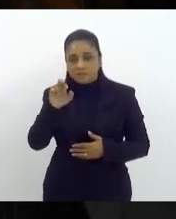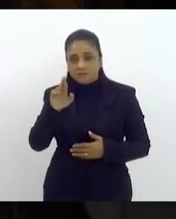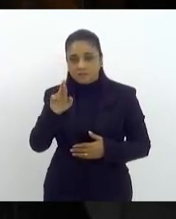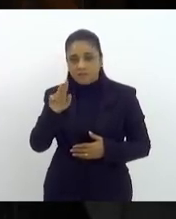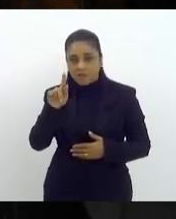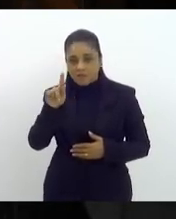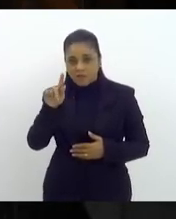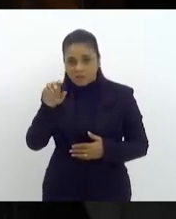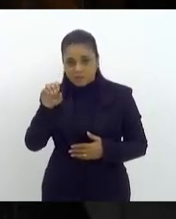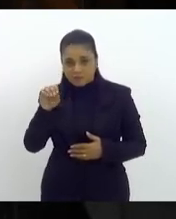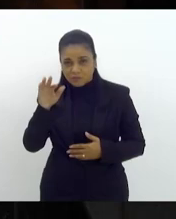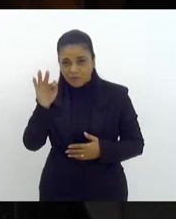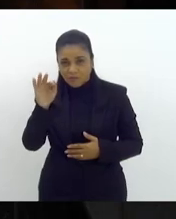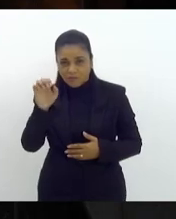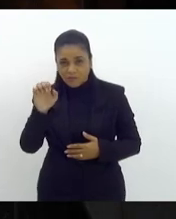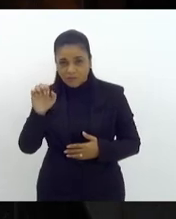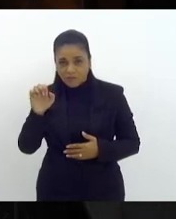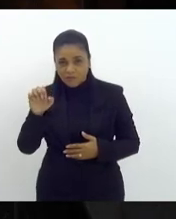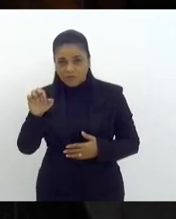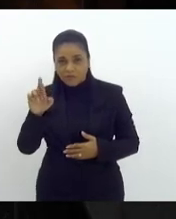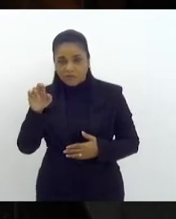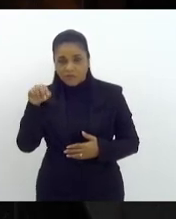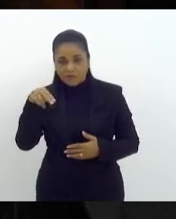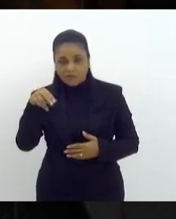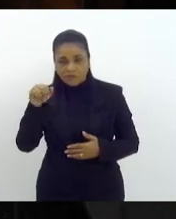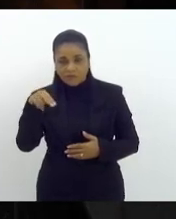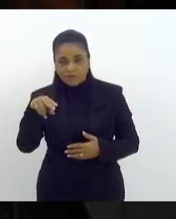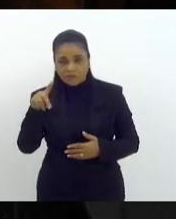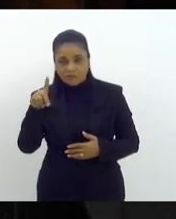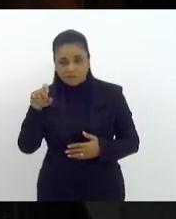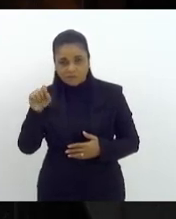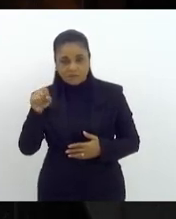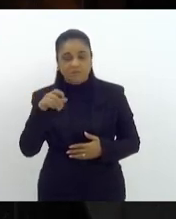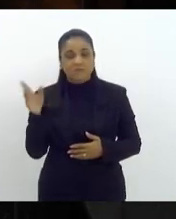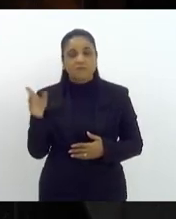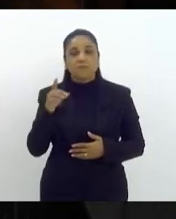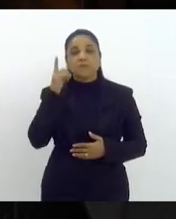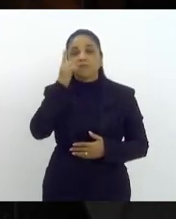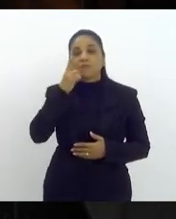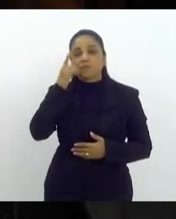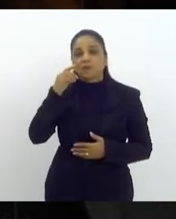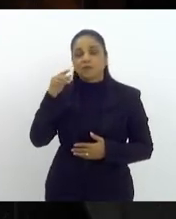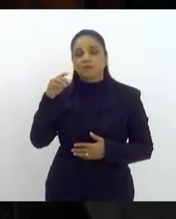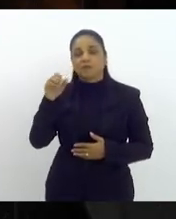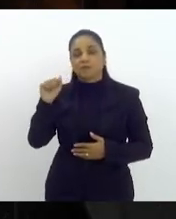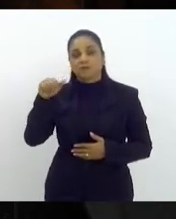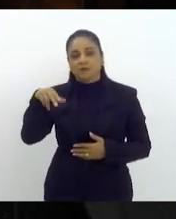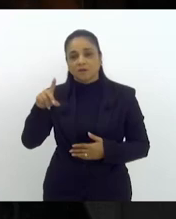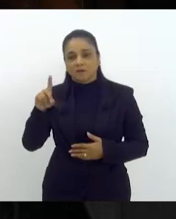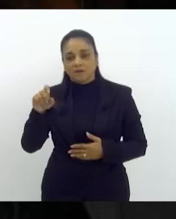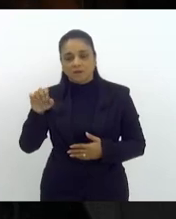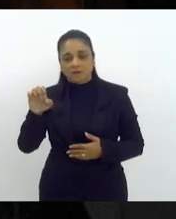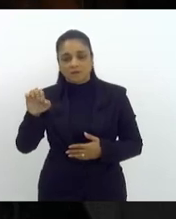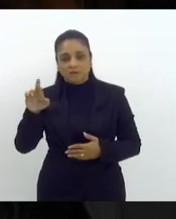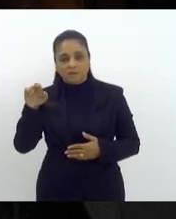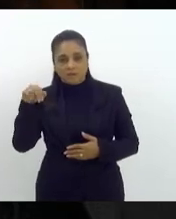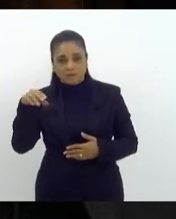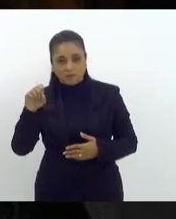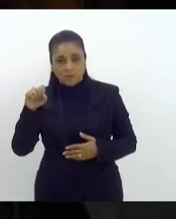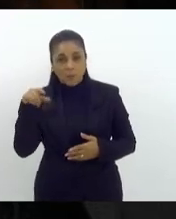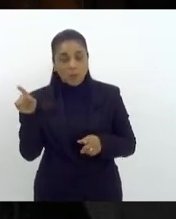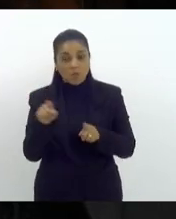que estão em casa Anderson Moraes eu fui vereador em Nova Iguaçu com a sua mãe